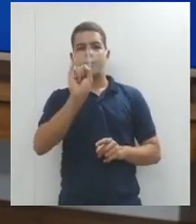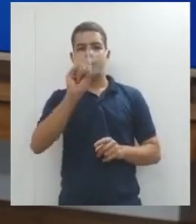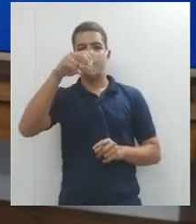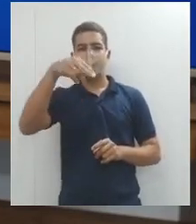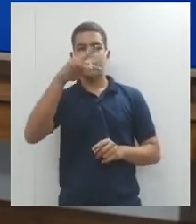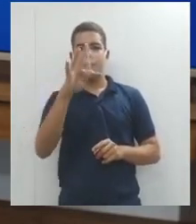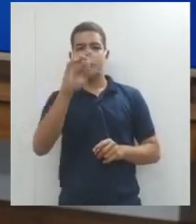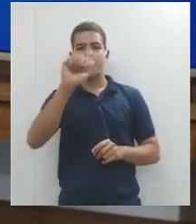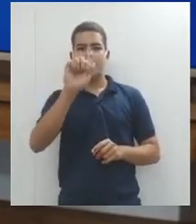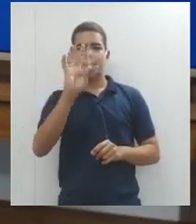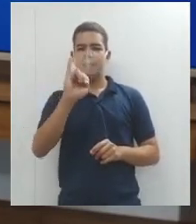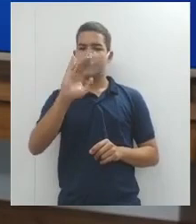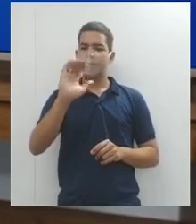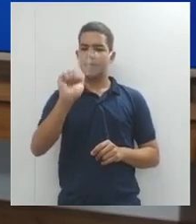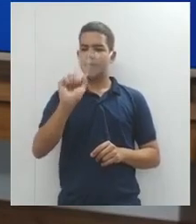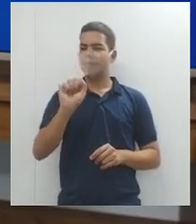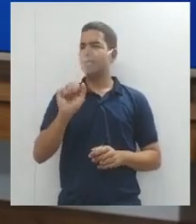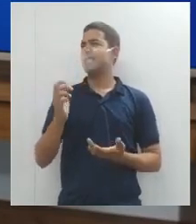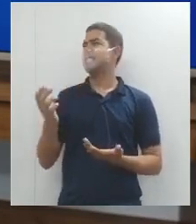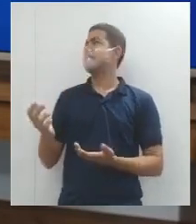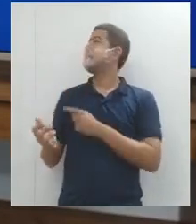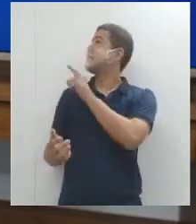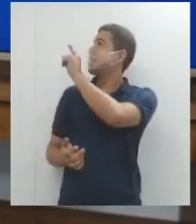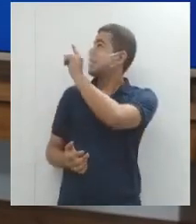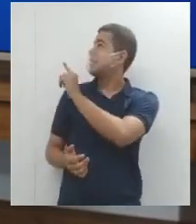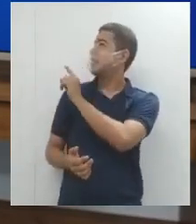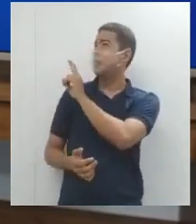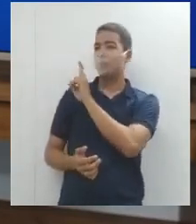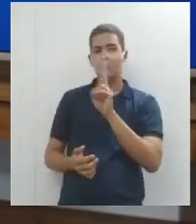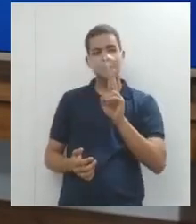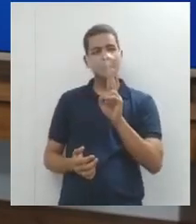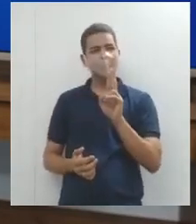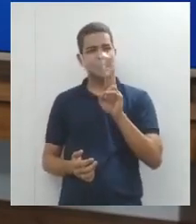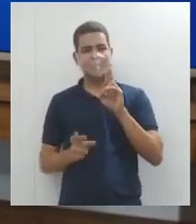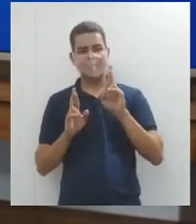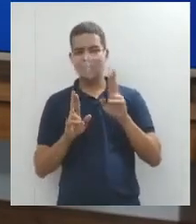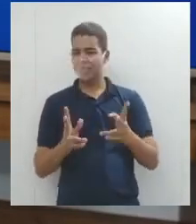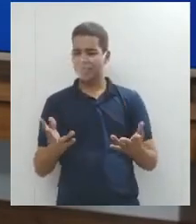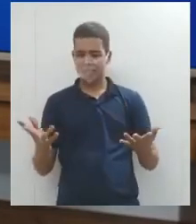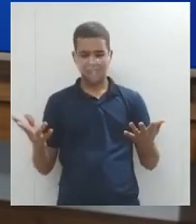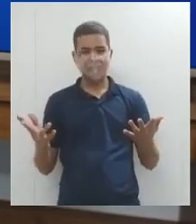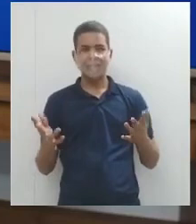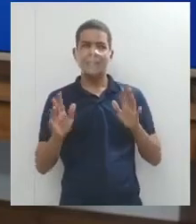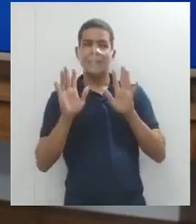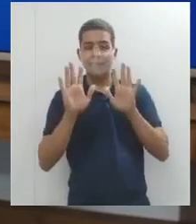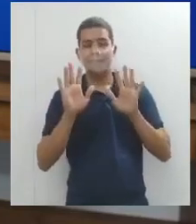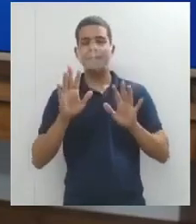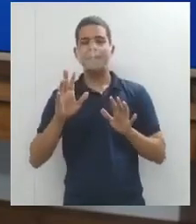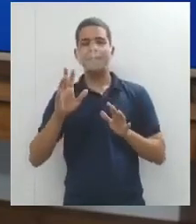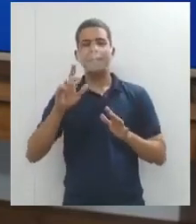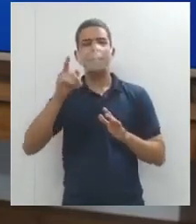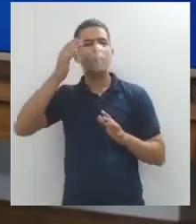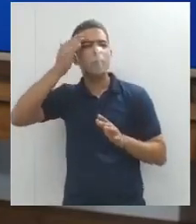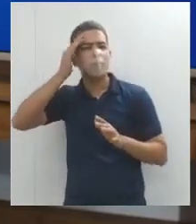sintáticas. Eita, que eu não estou entendendo mais nada. Vê só. Sentido. Vamos ao comecinho. Sentido